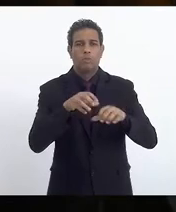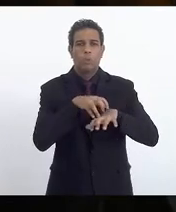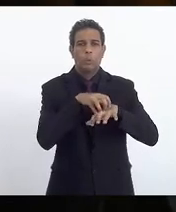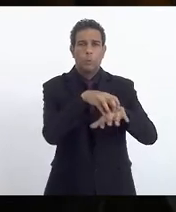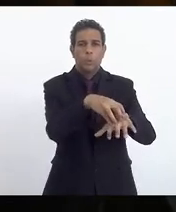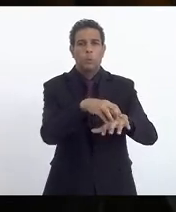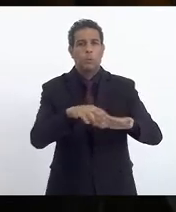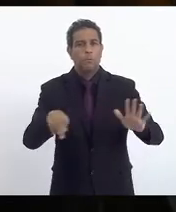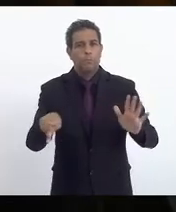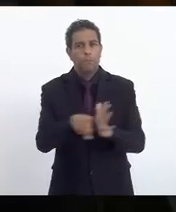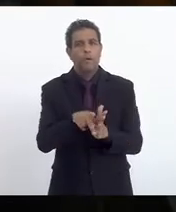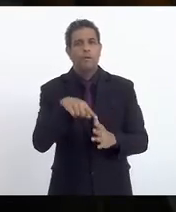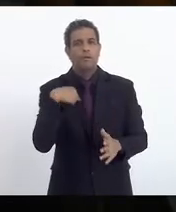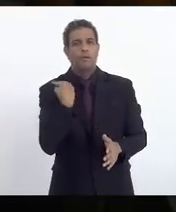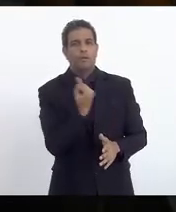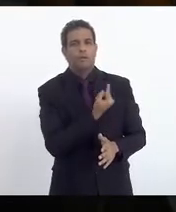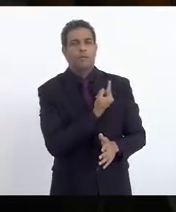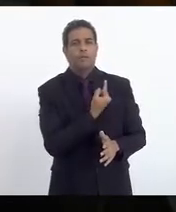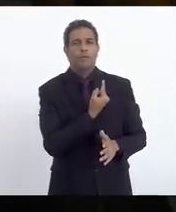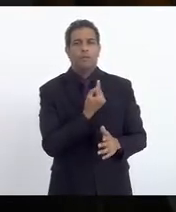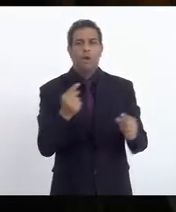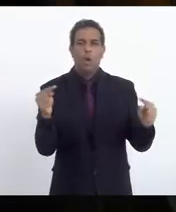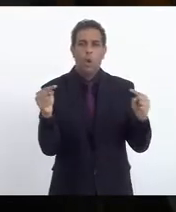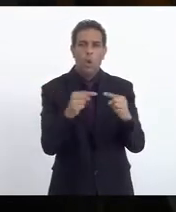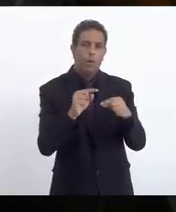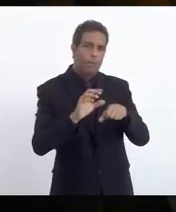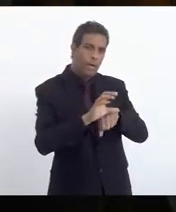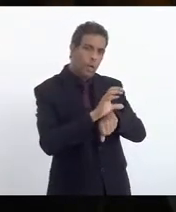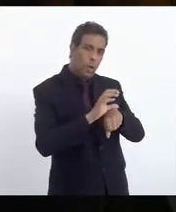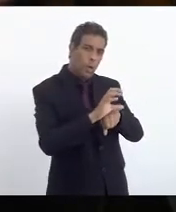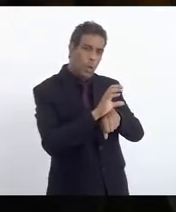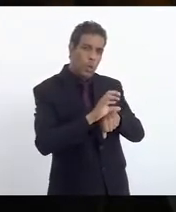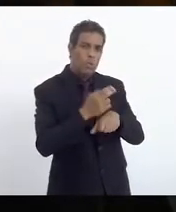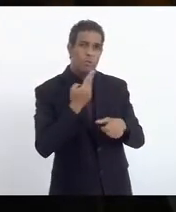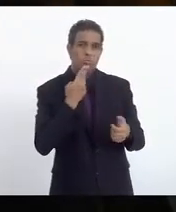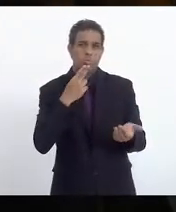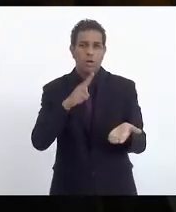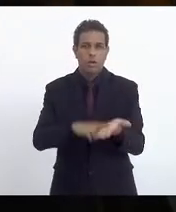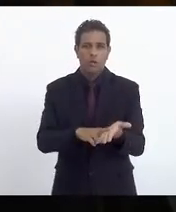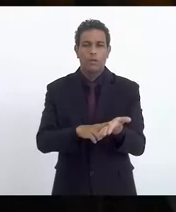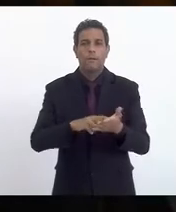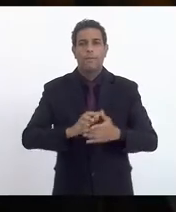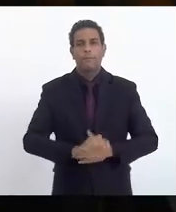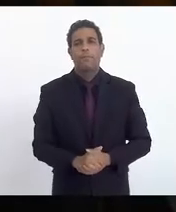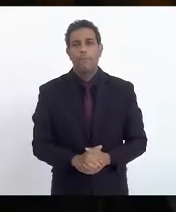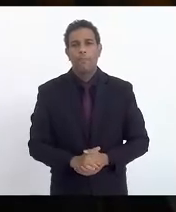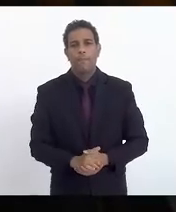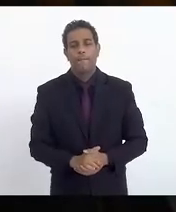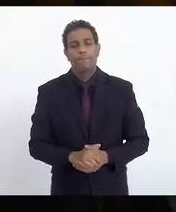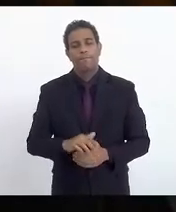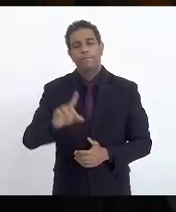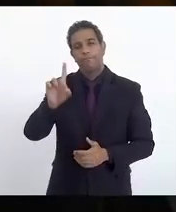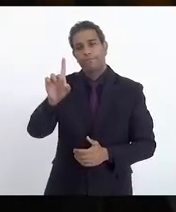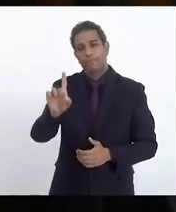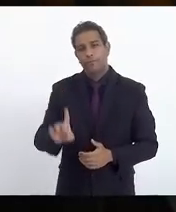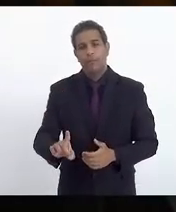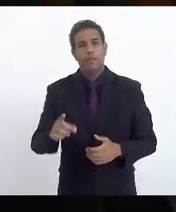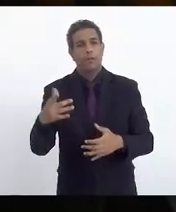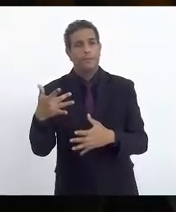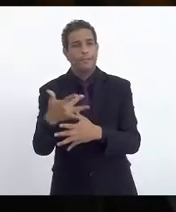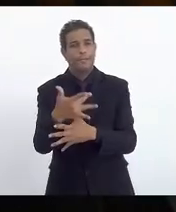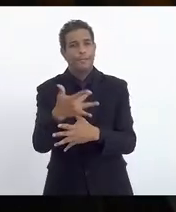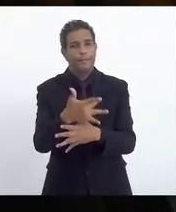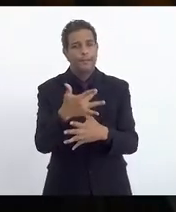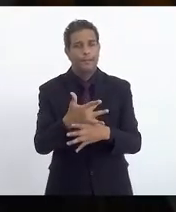público nos Paulo é princípio constitucional está escrito na carta constitucional né o direito à cidade